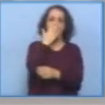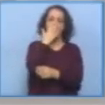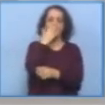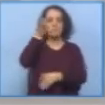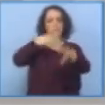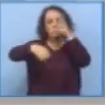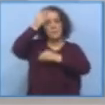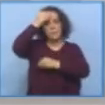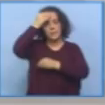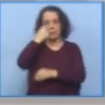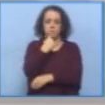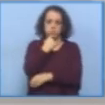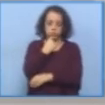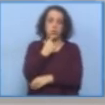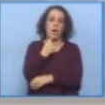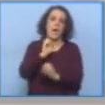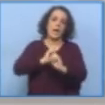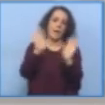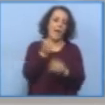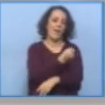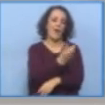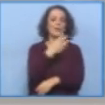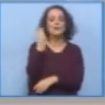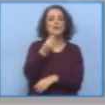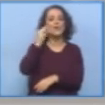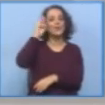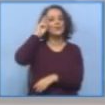aprendizagem. Claro que muitos dos jovens também são escuteiros, já estão um bocado habituados,